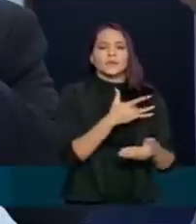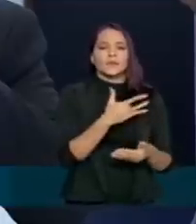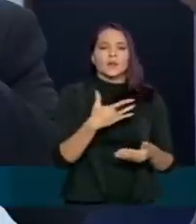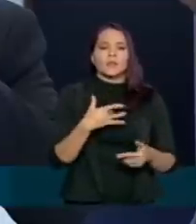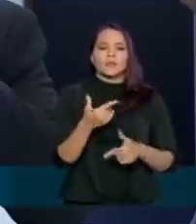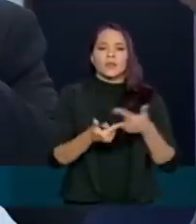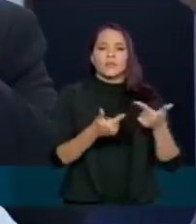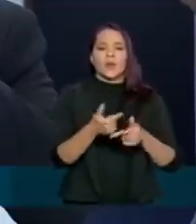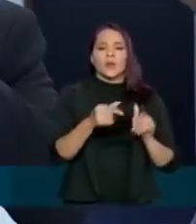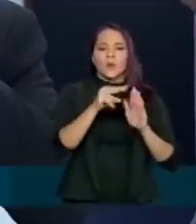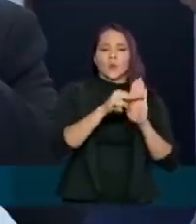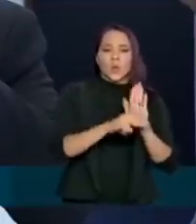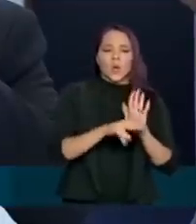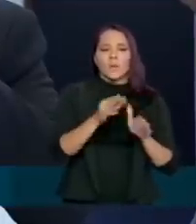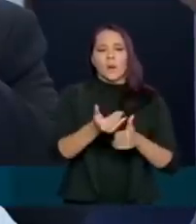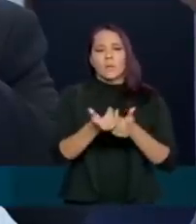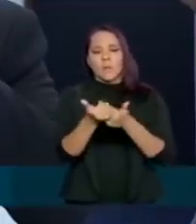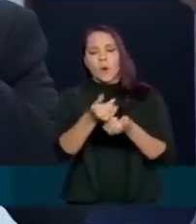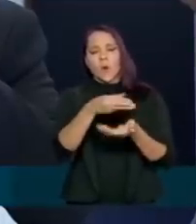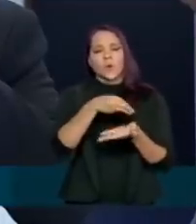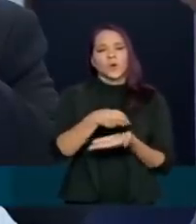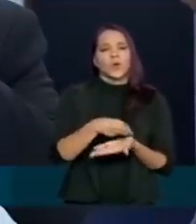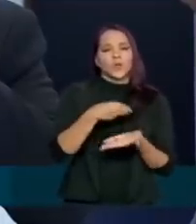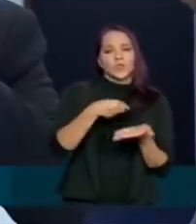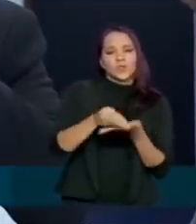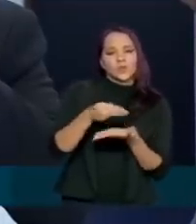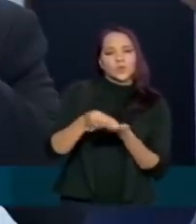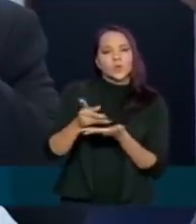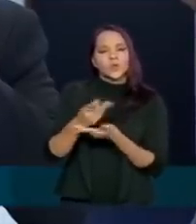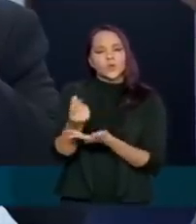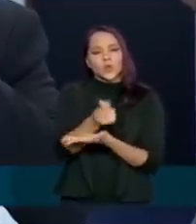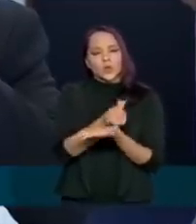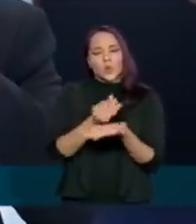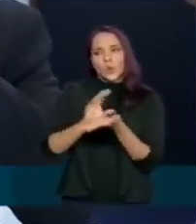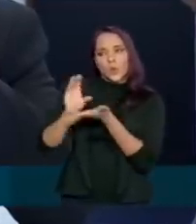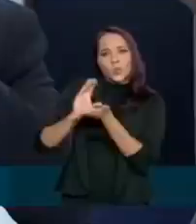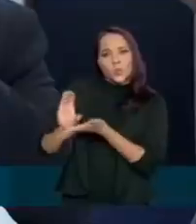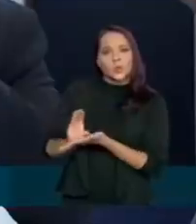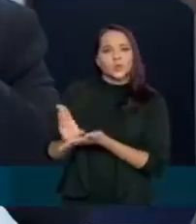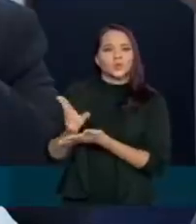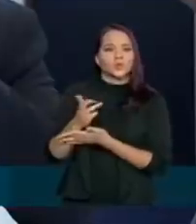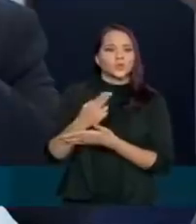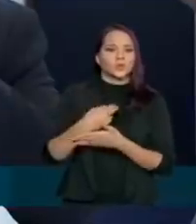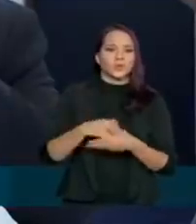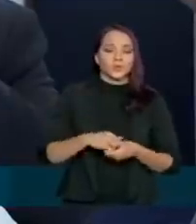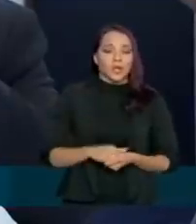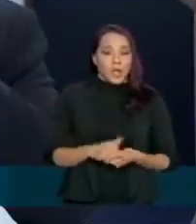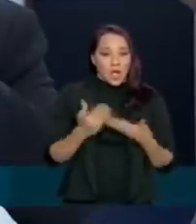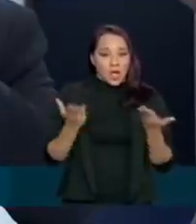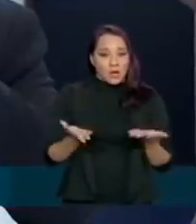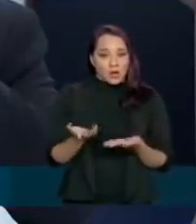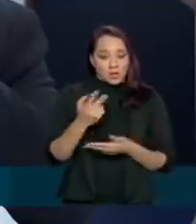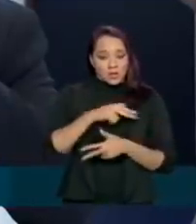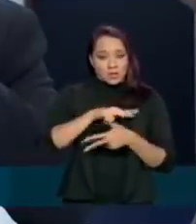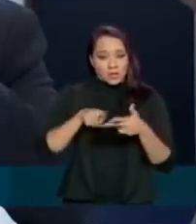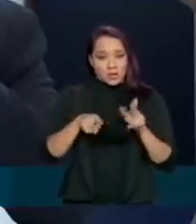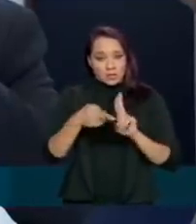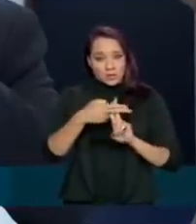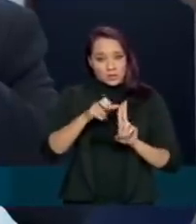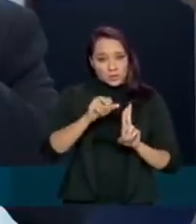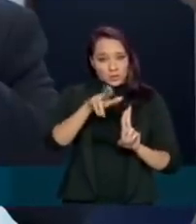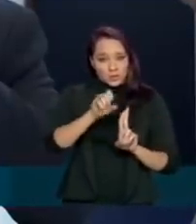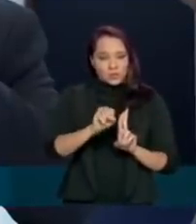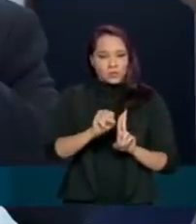com a normatização, o apoio, distribuição de recursos, notas técnicas, e dentro da lógica tripartite do SUS, a